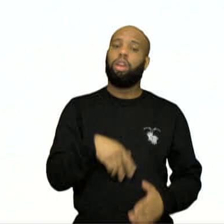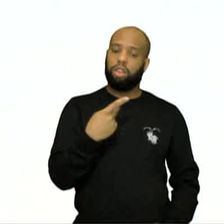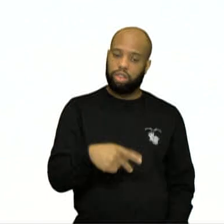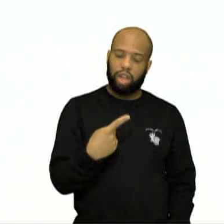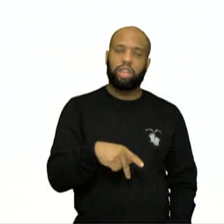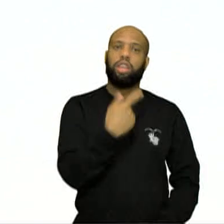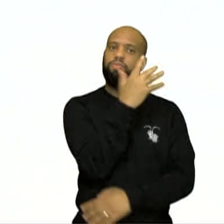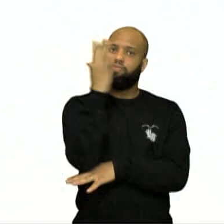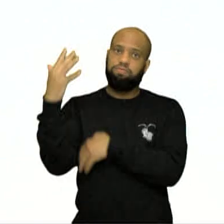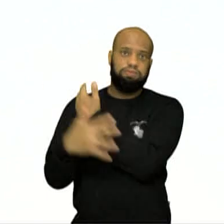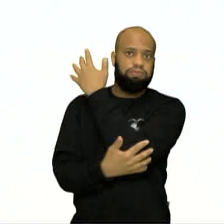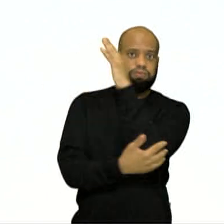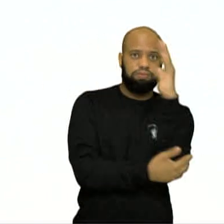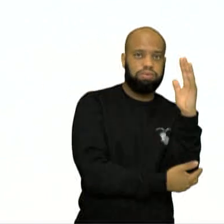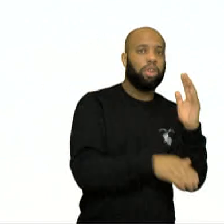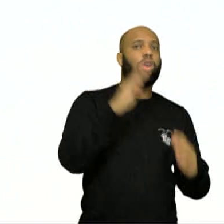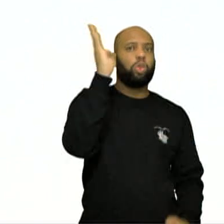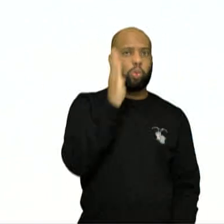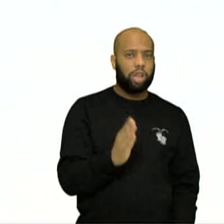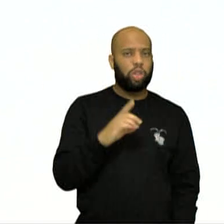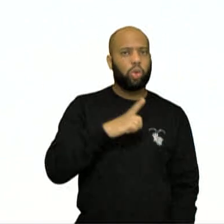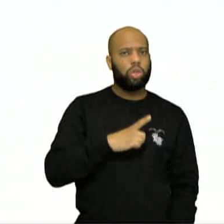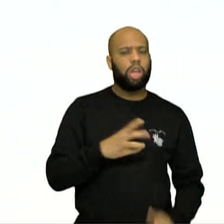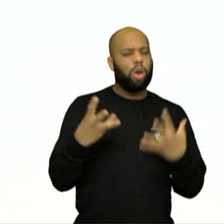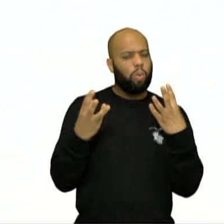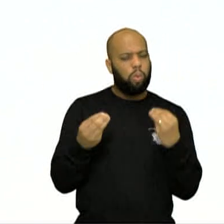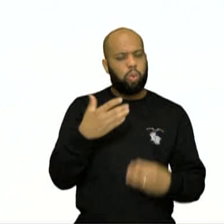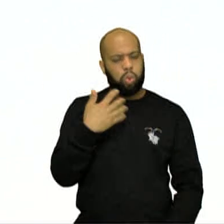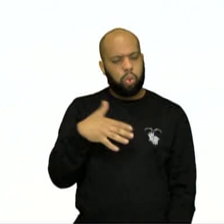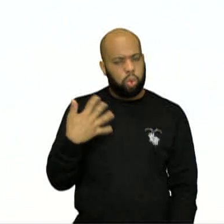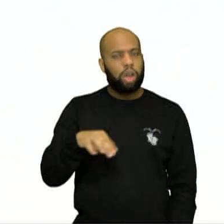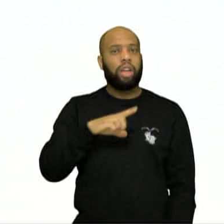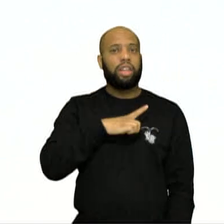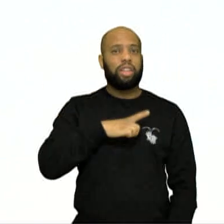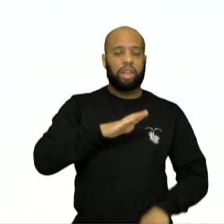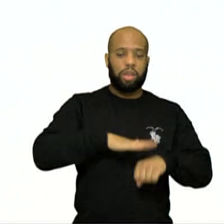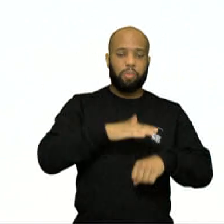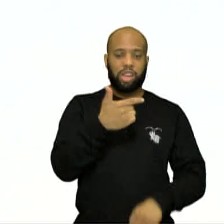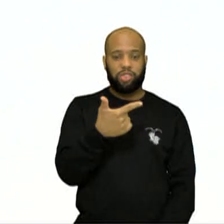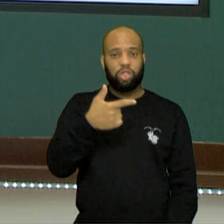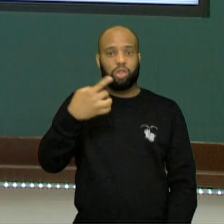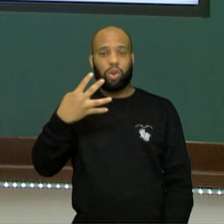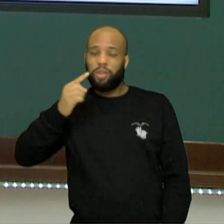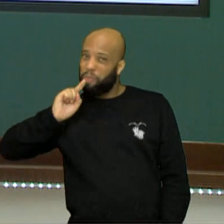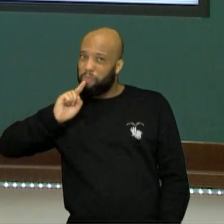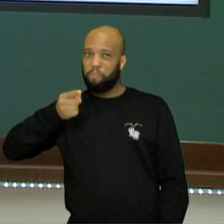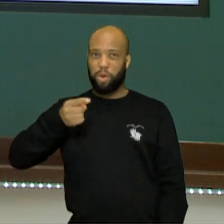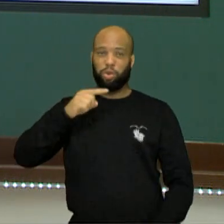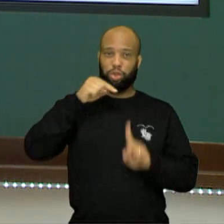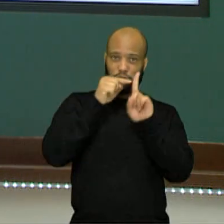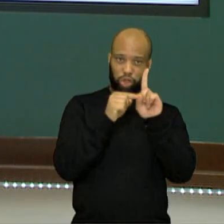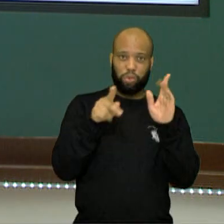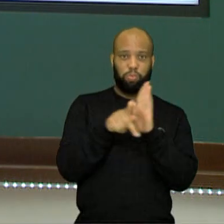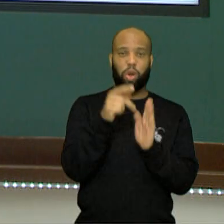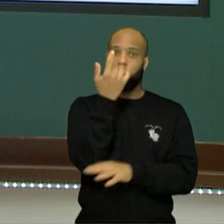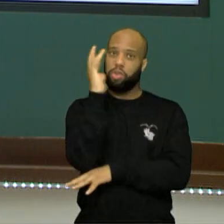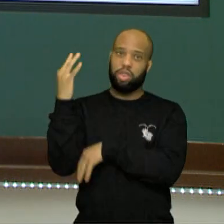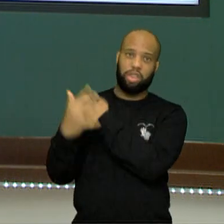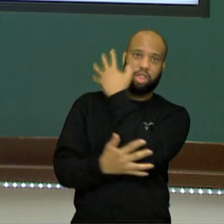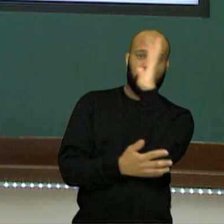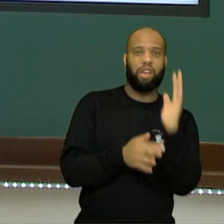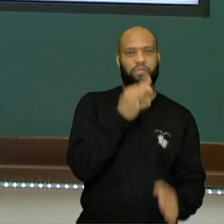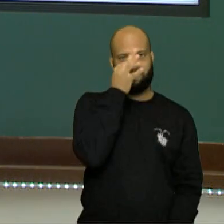nossas florestas. A gente já tem registros de mais de 24 mil espécies, onde 10 mil